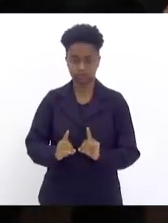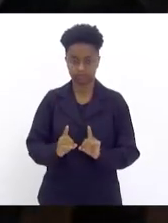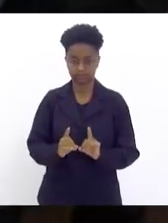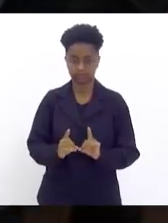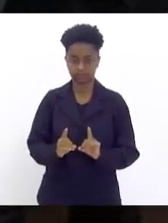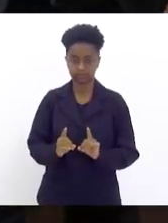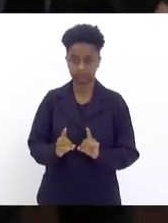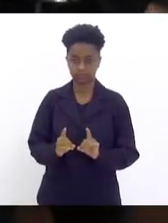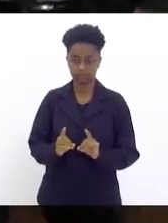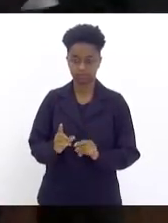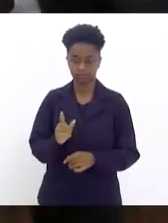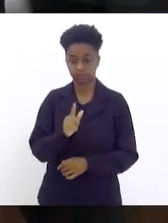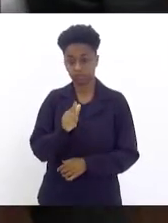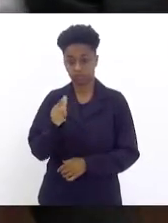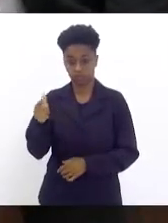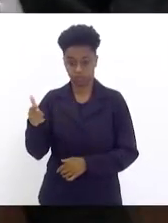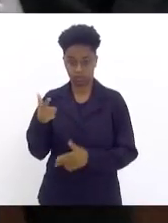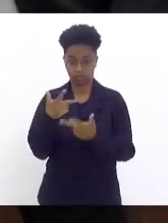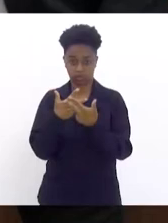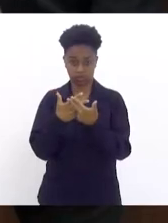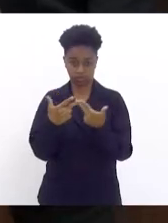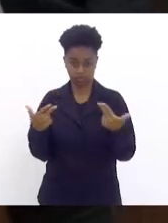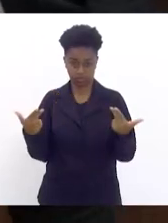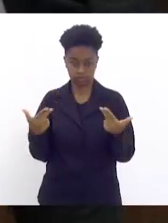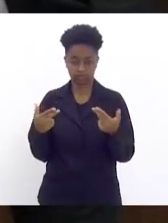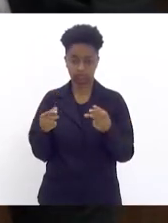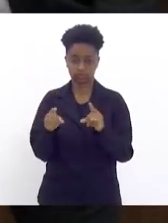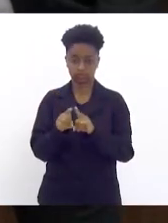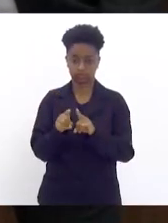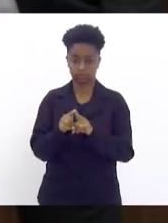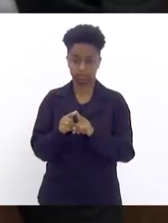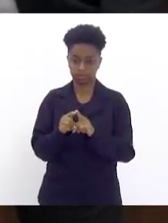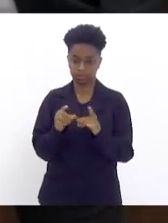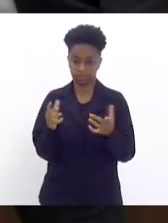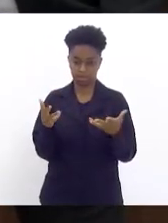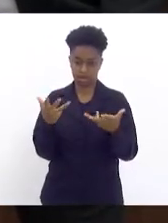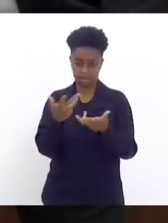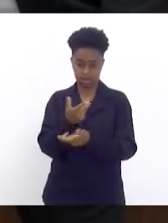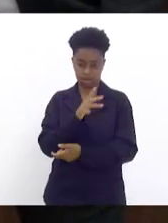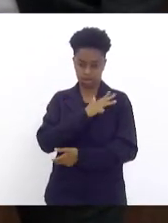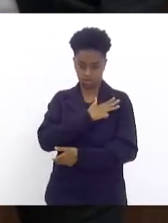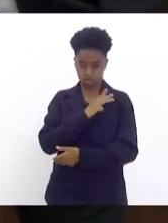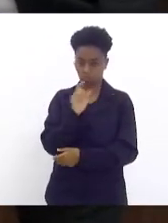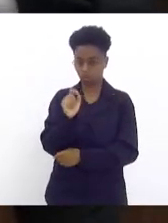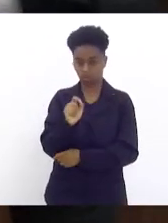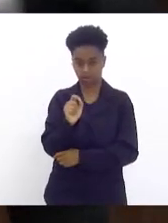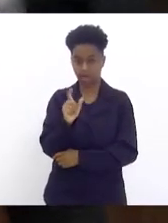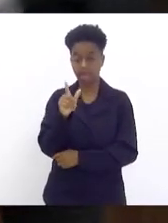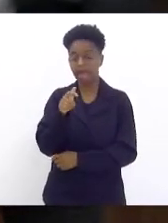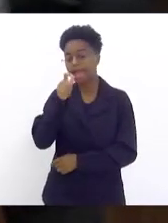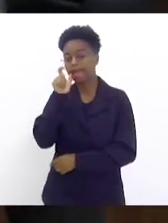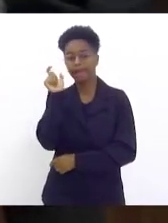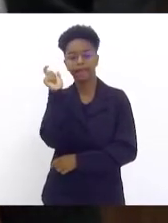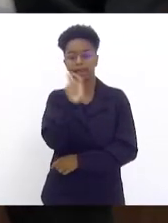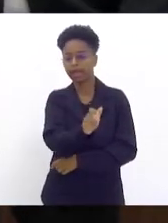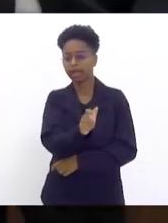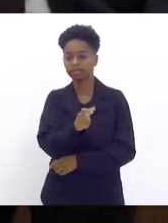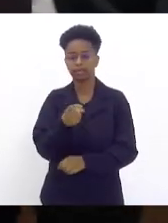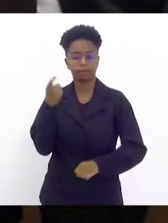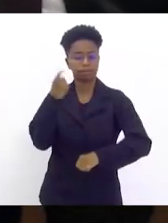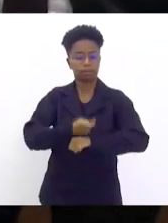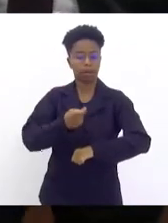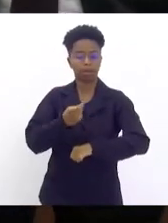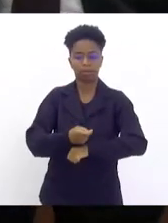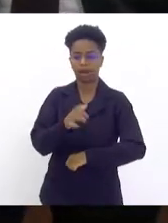outra Pérola da do Fera né da fera Lula foi criticar duramente o mercado